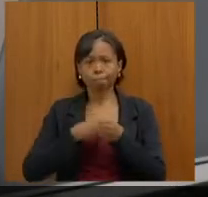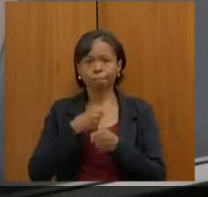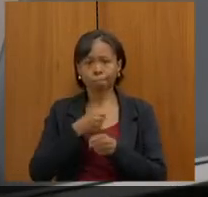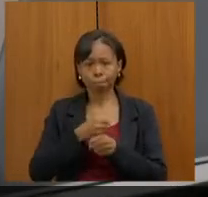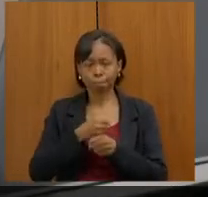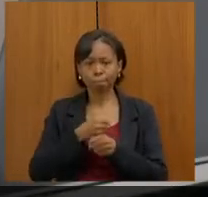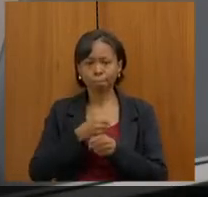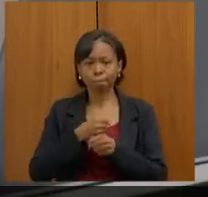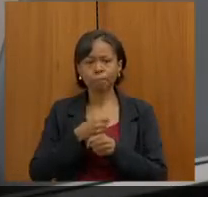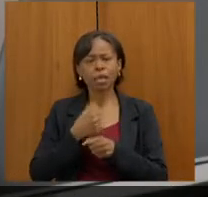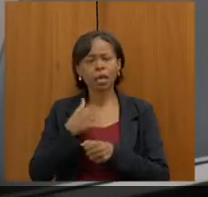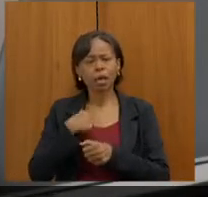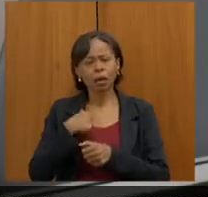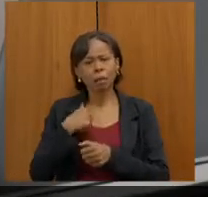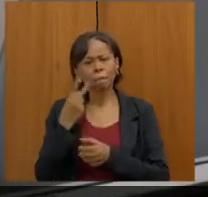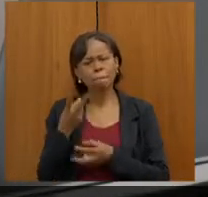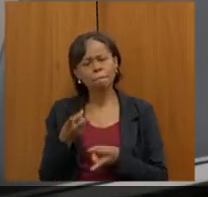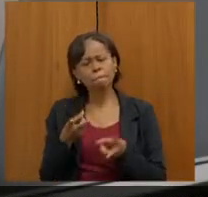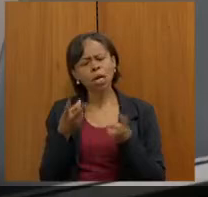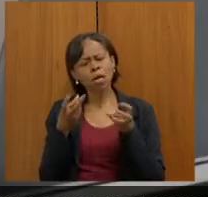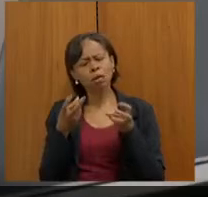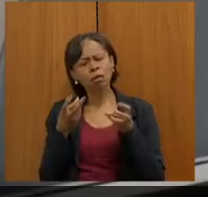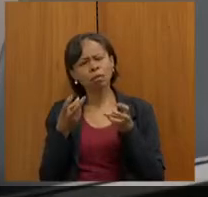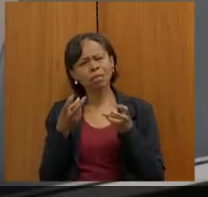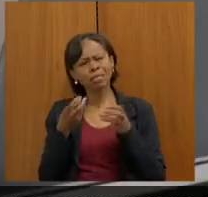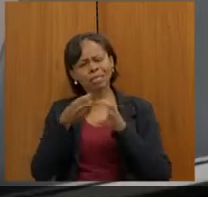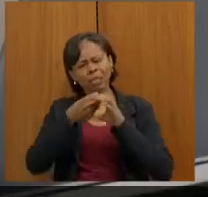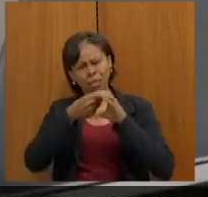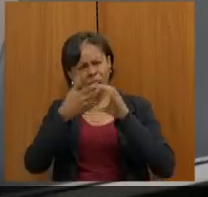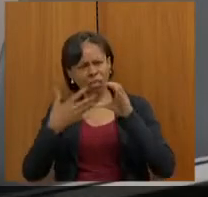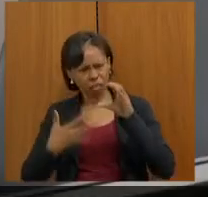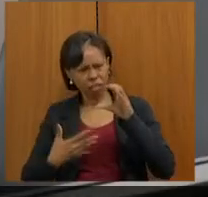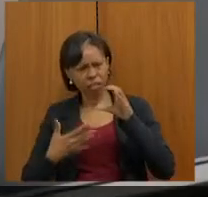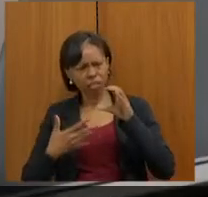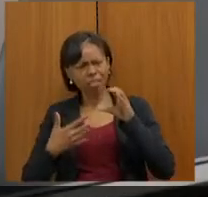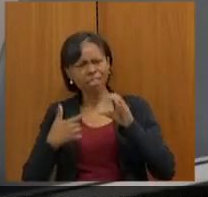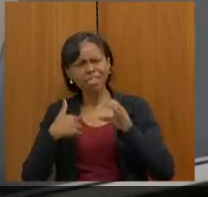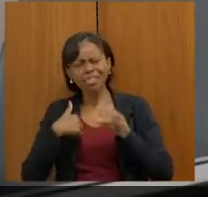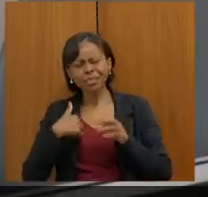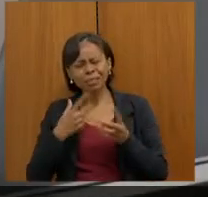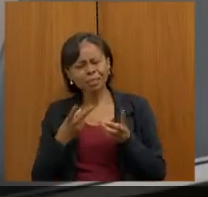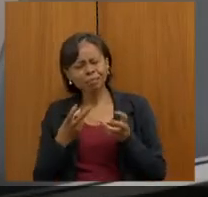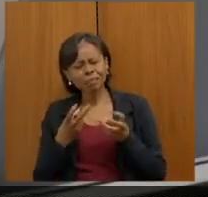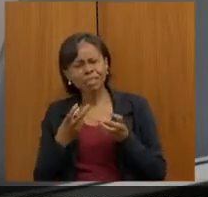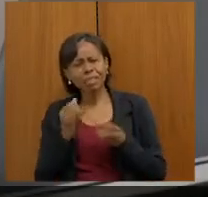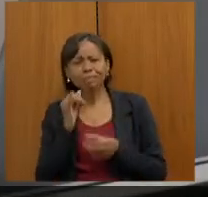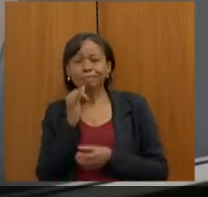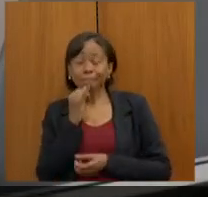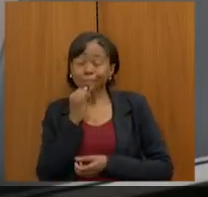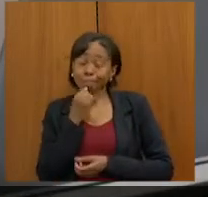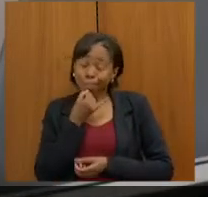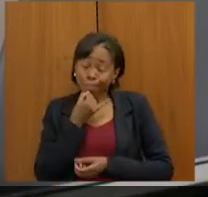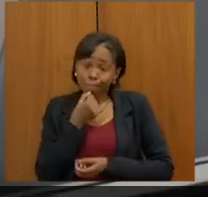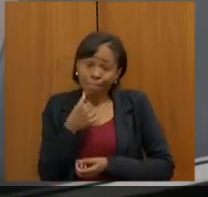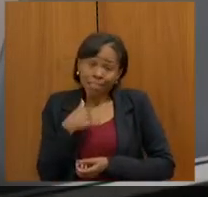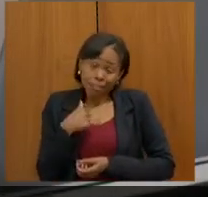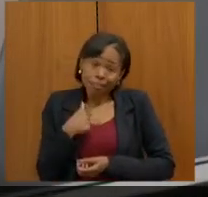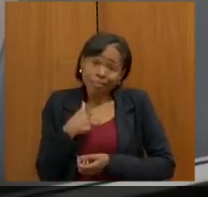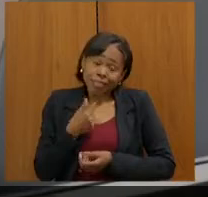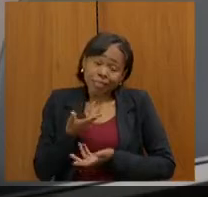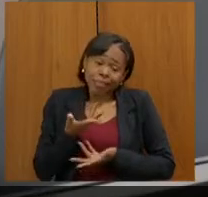em que eu muito tristemente tive que compartilhar com